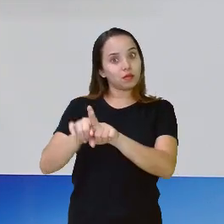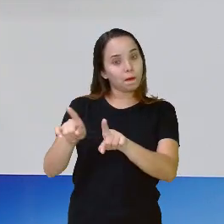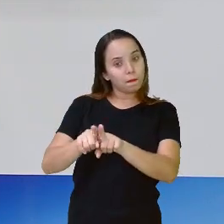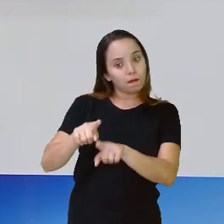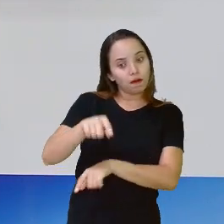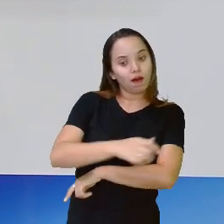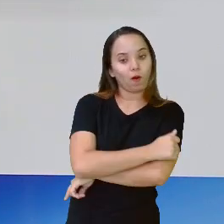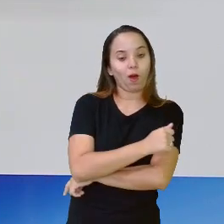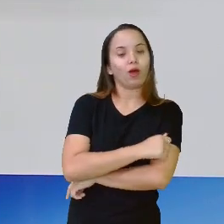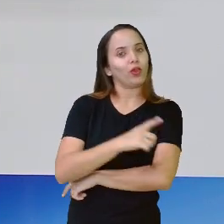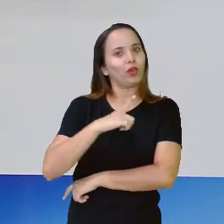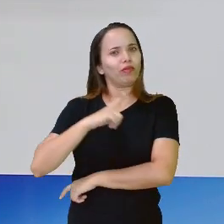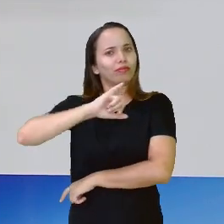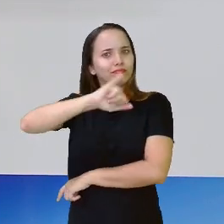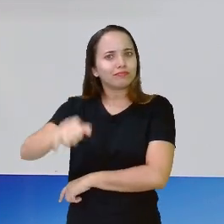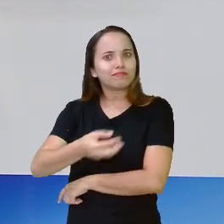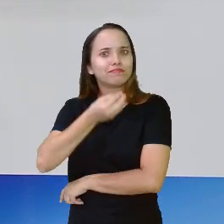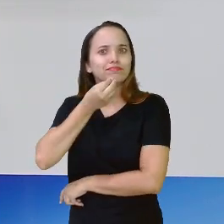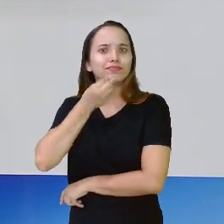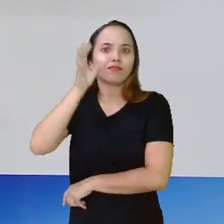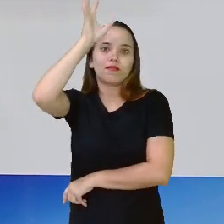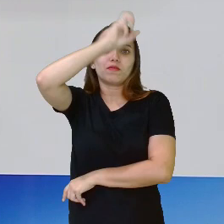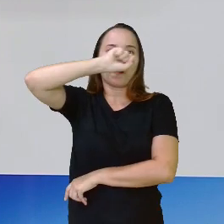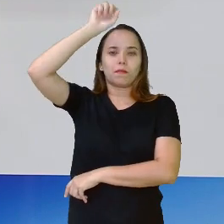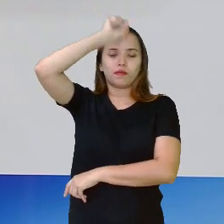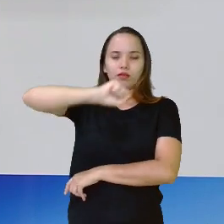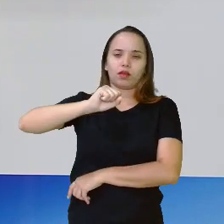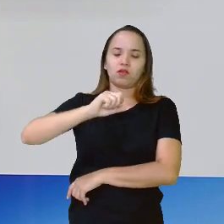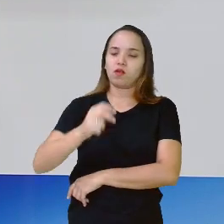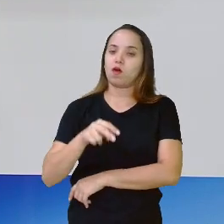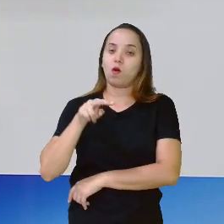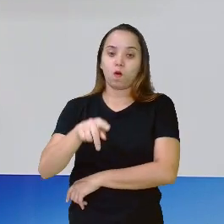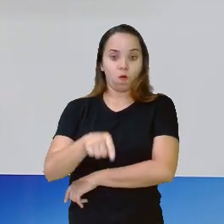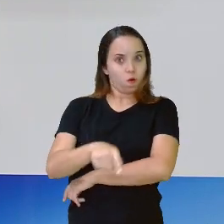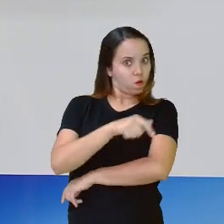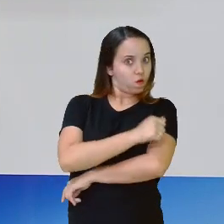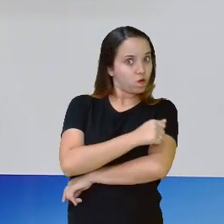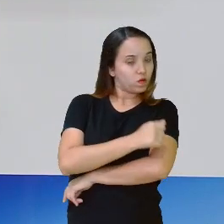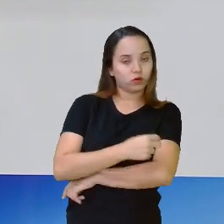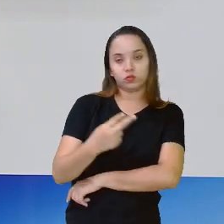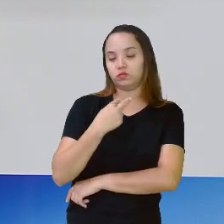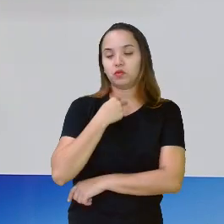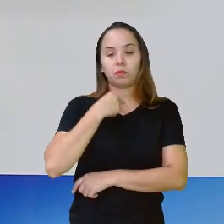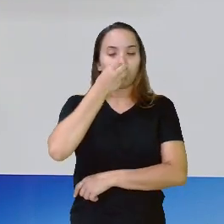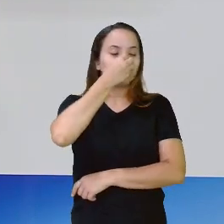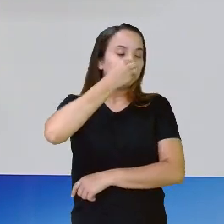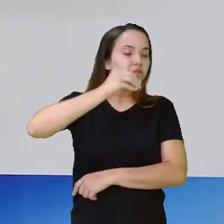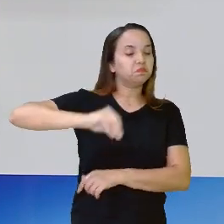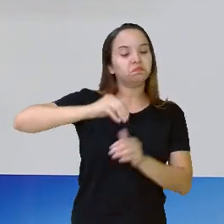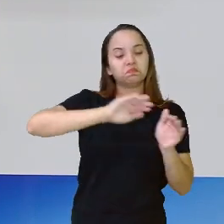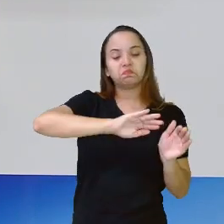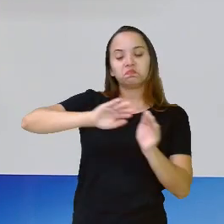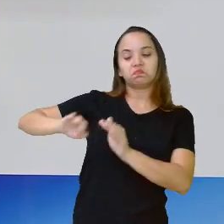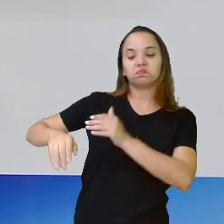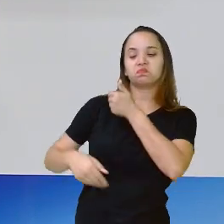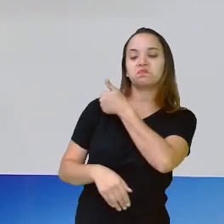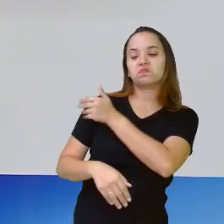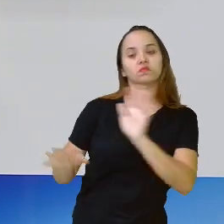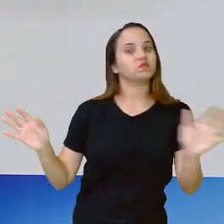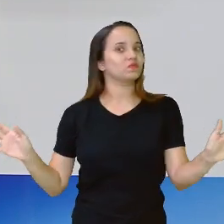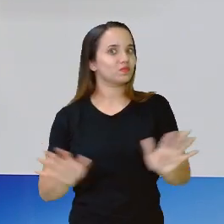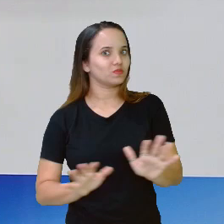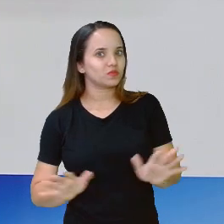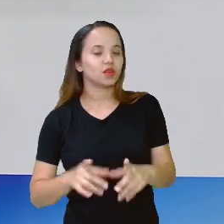de aprendizagem. Ele não vai ser esquecido e nem colocado do lado. Então, assim, é preciso entender